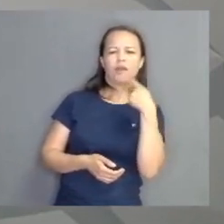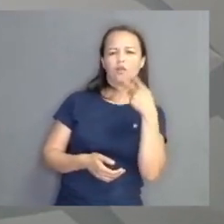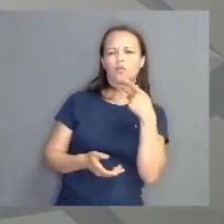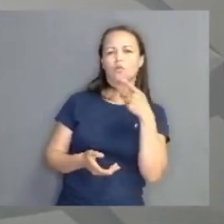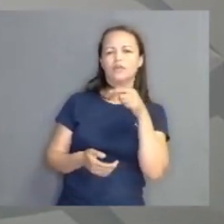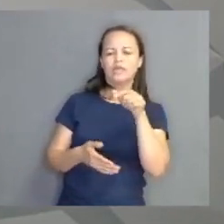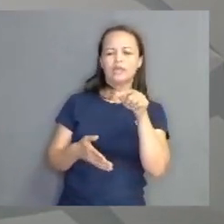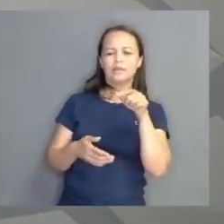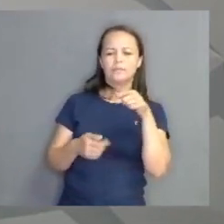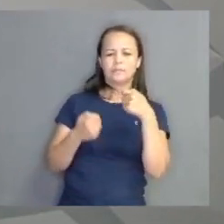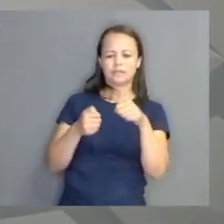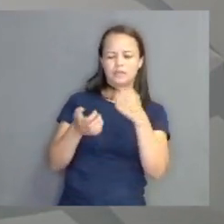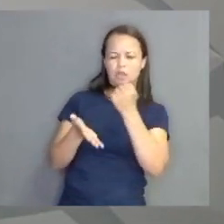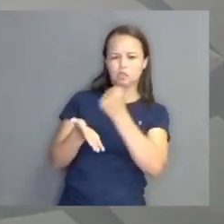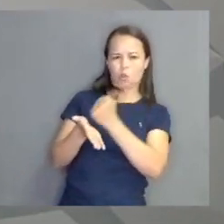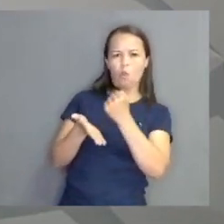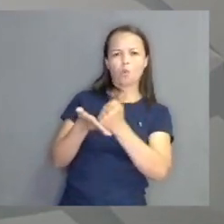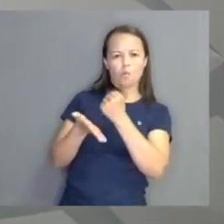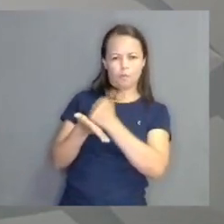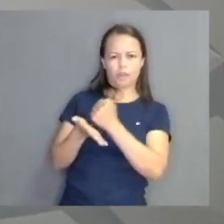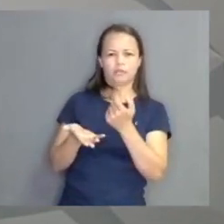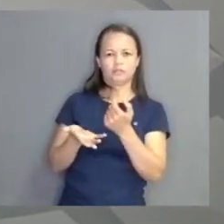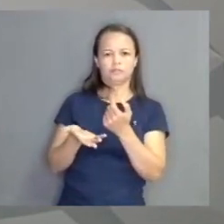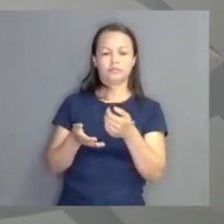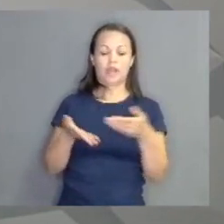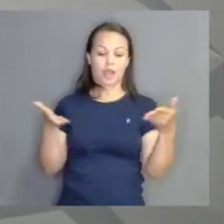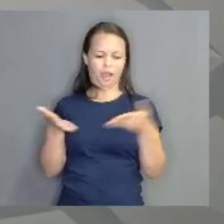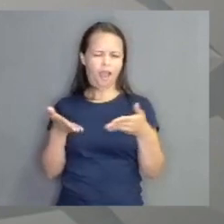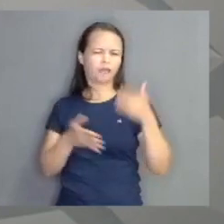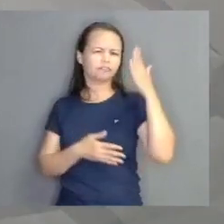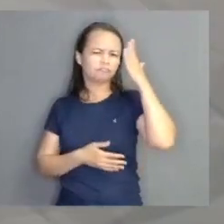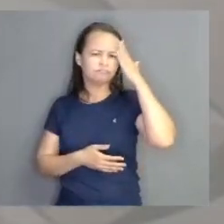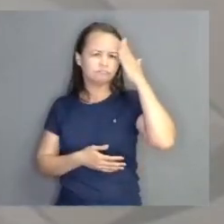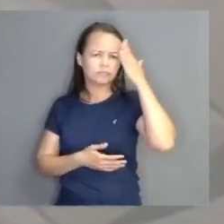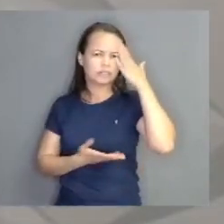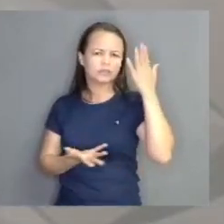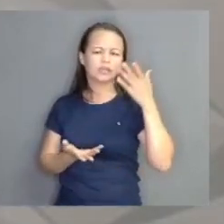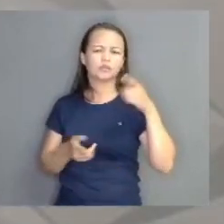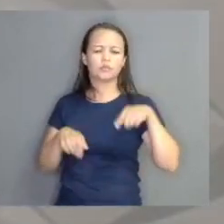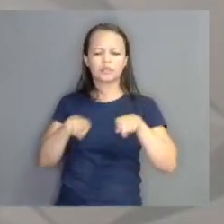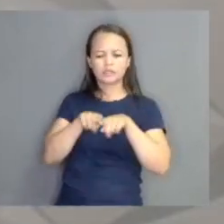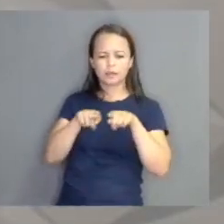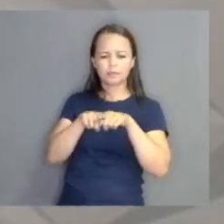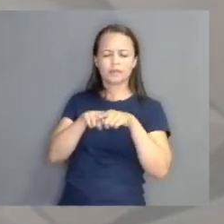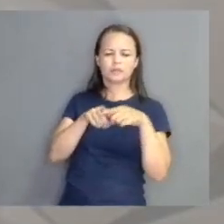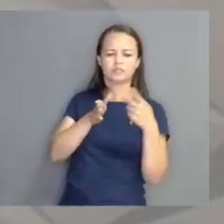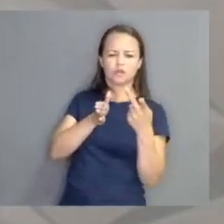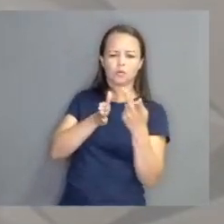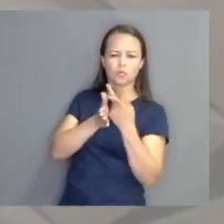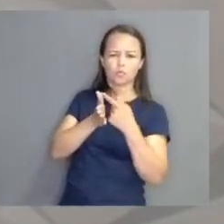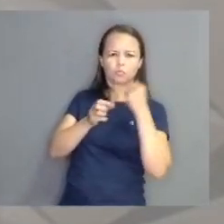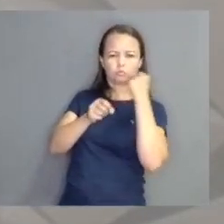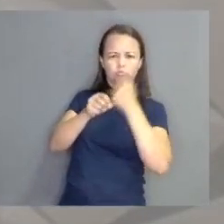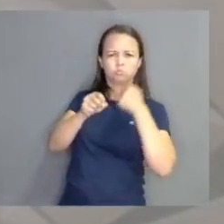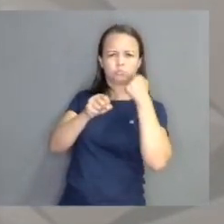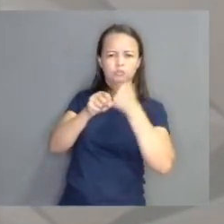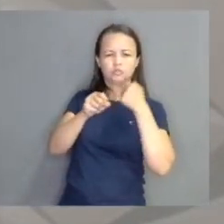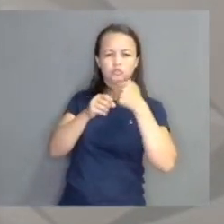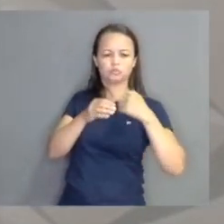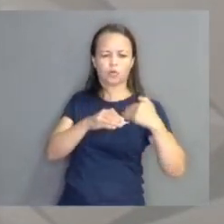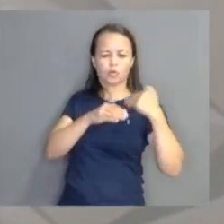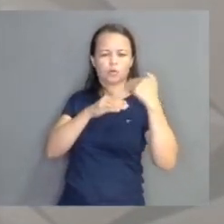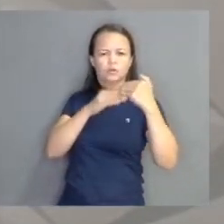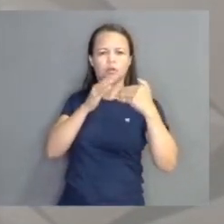estou entendendo, professor Flávio, que também podem fazer uso de esculturas, pode fazer uso de